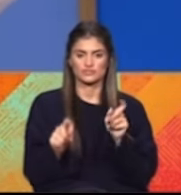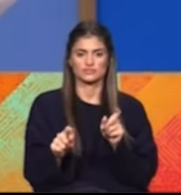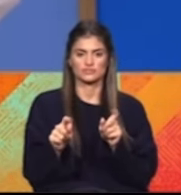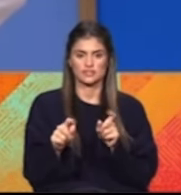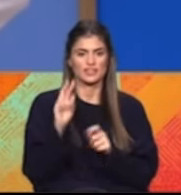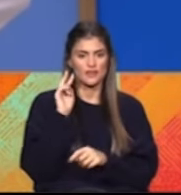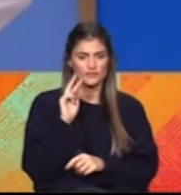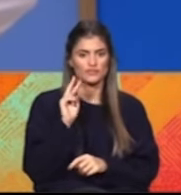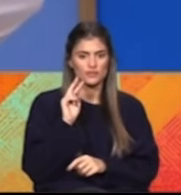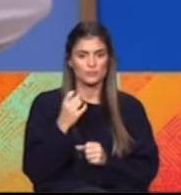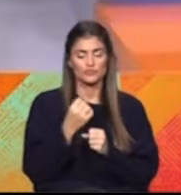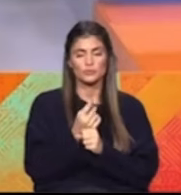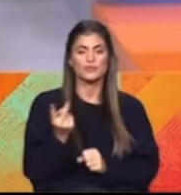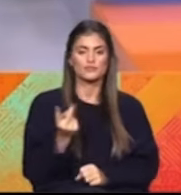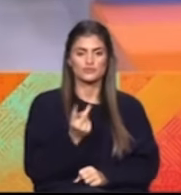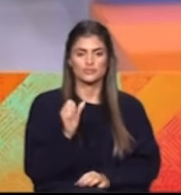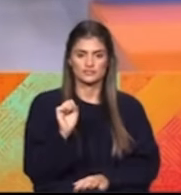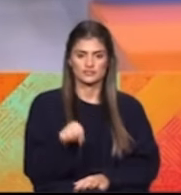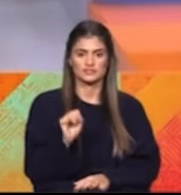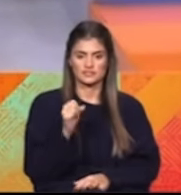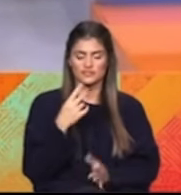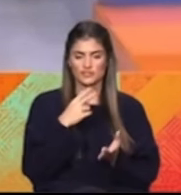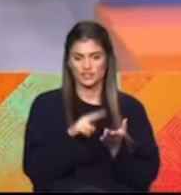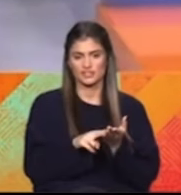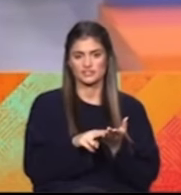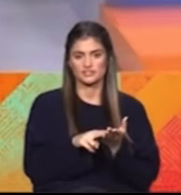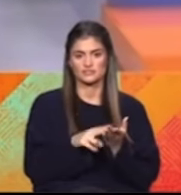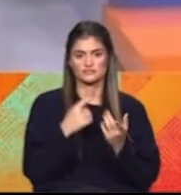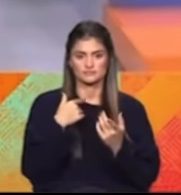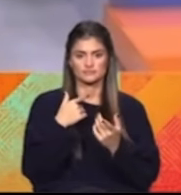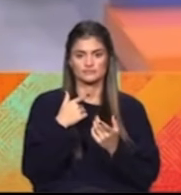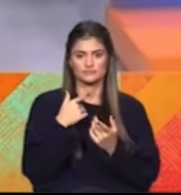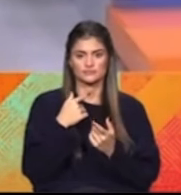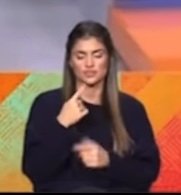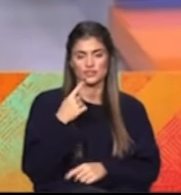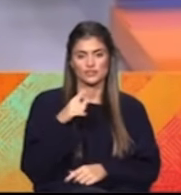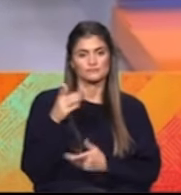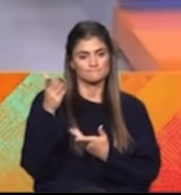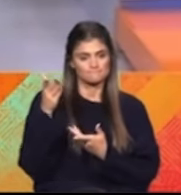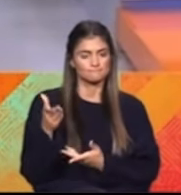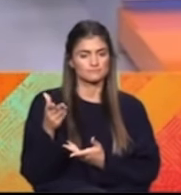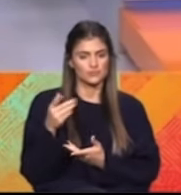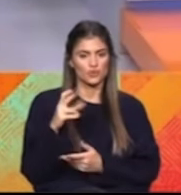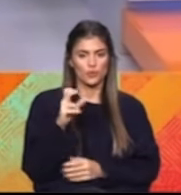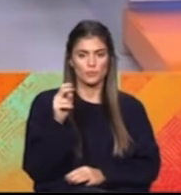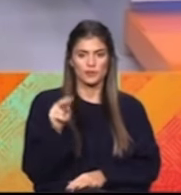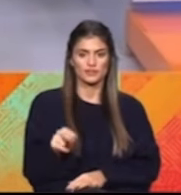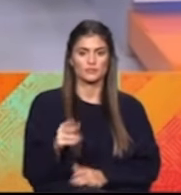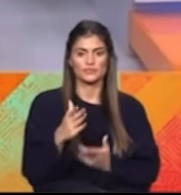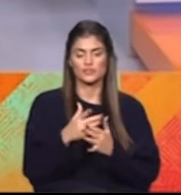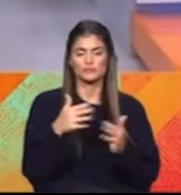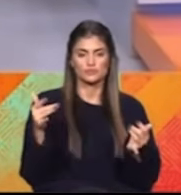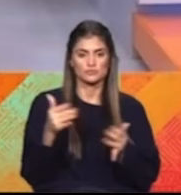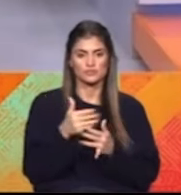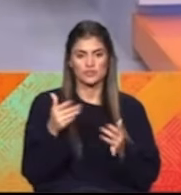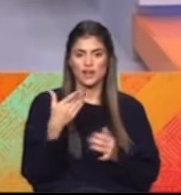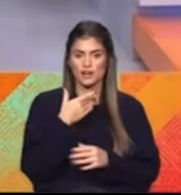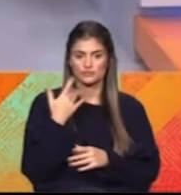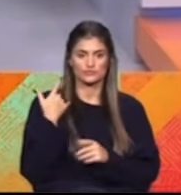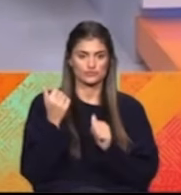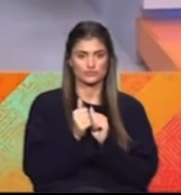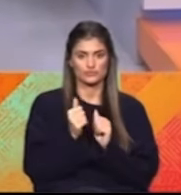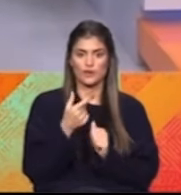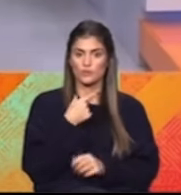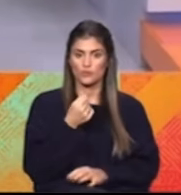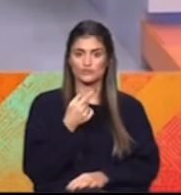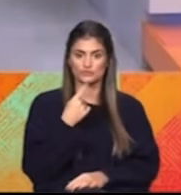trabalho que é feito pelos dois, não é? É verdade, tenho que dar o mérito todo ao Ruben, não só porque ele começou a tocar acordeão, a ter aulas comigo em